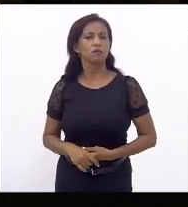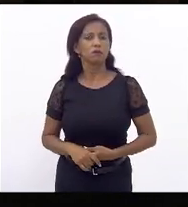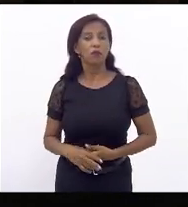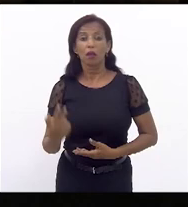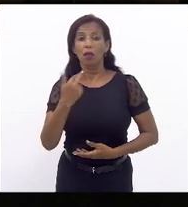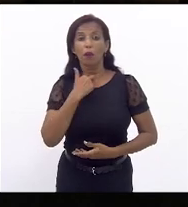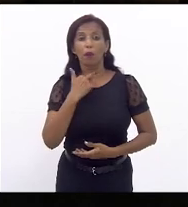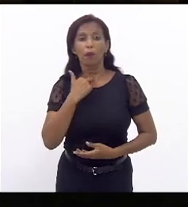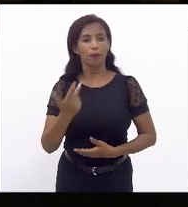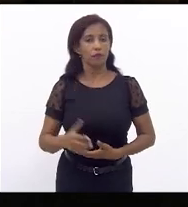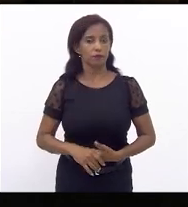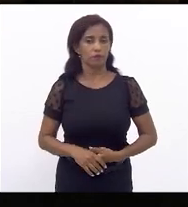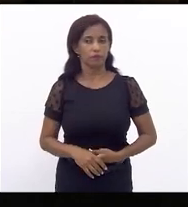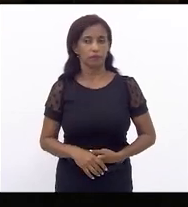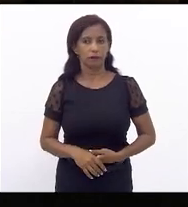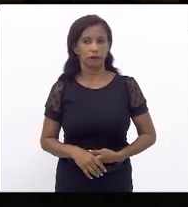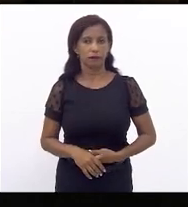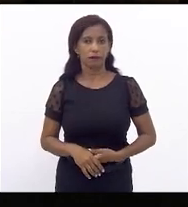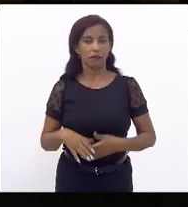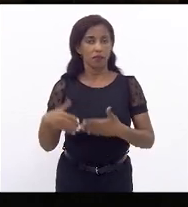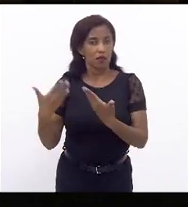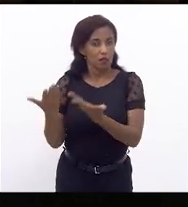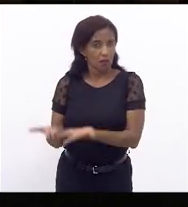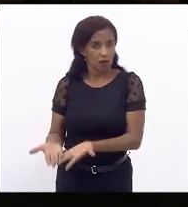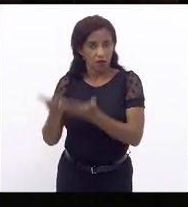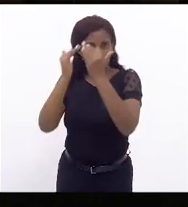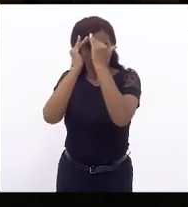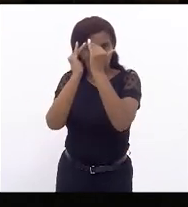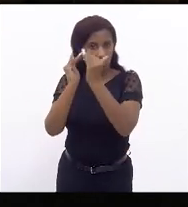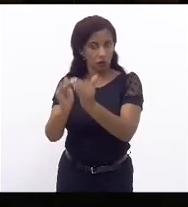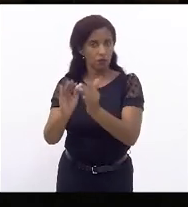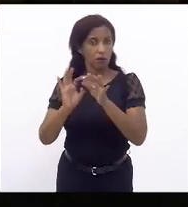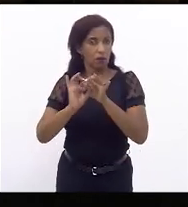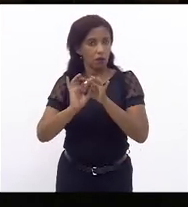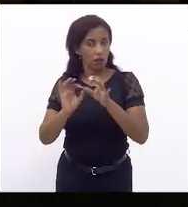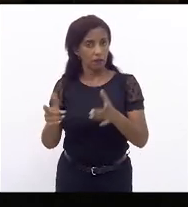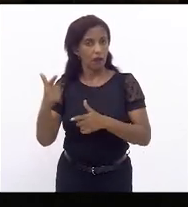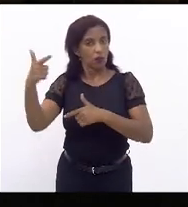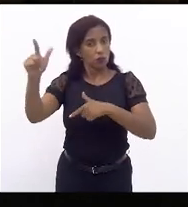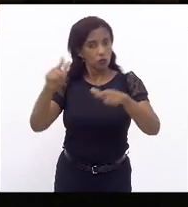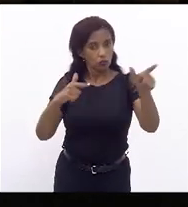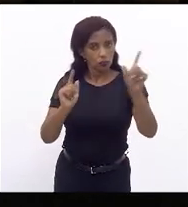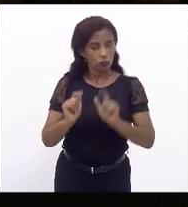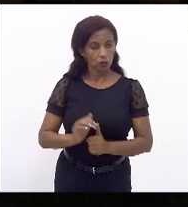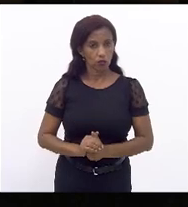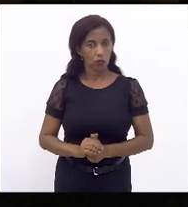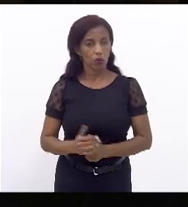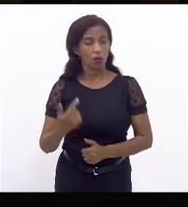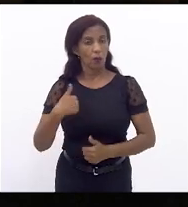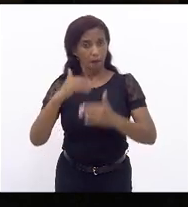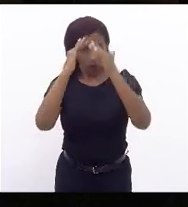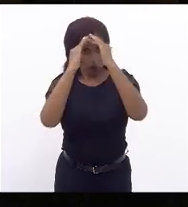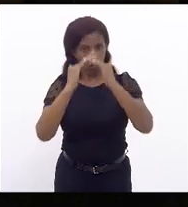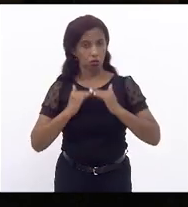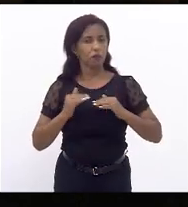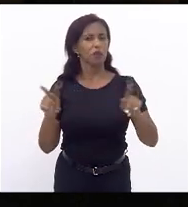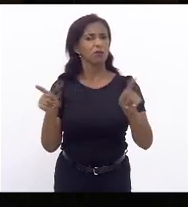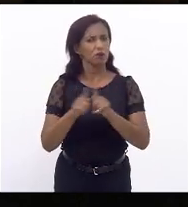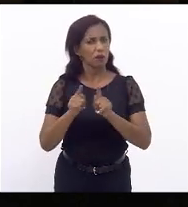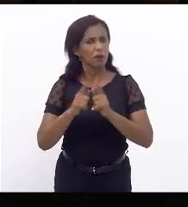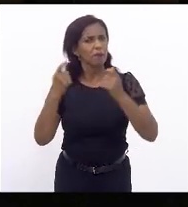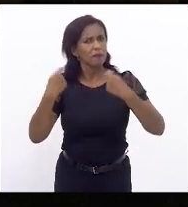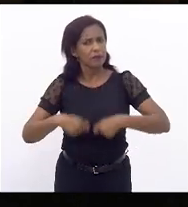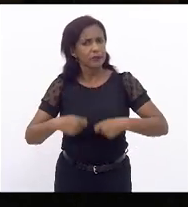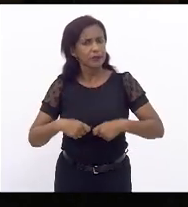Não posso. E assim como eu respeito a liberdade dos outros, o meu respeito também